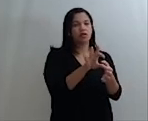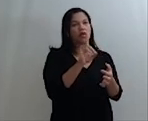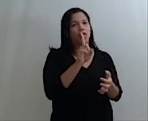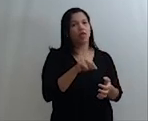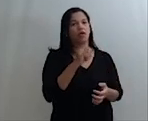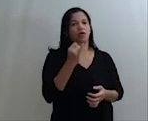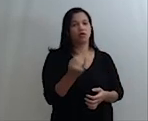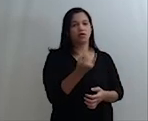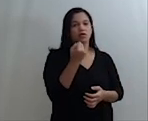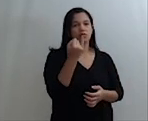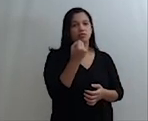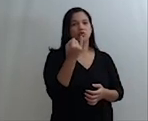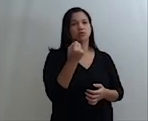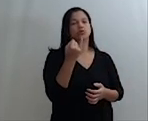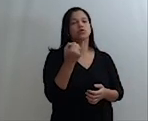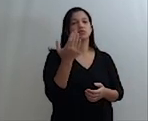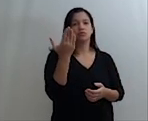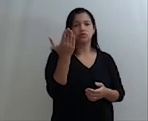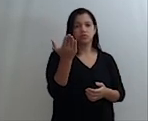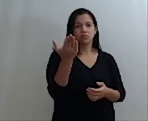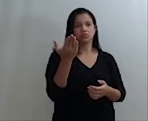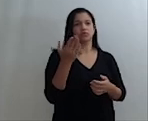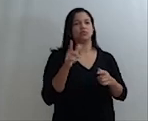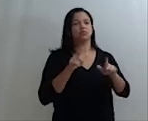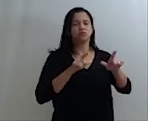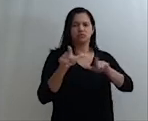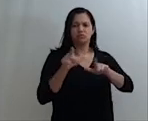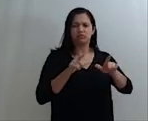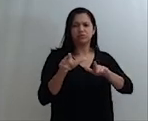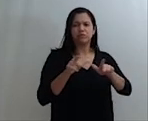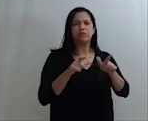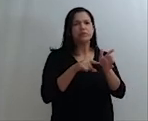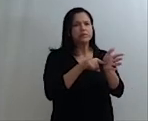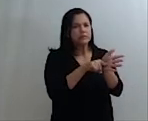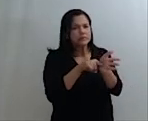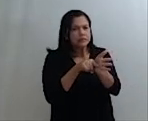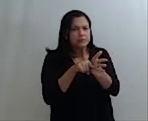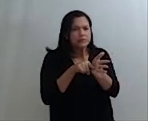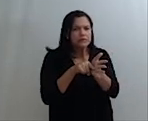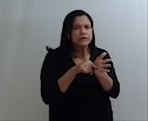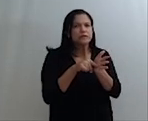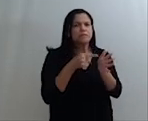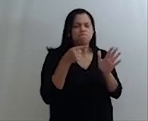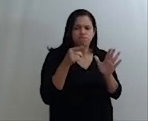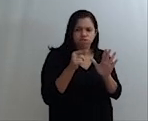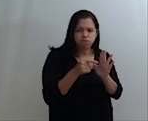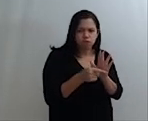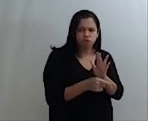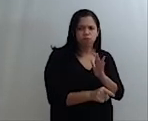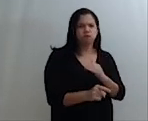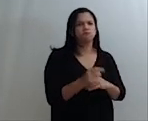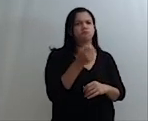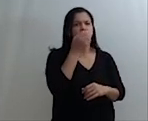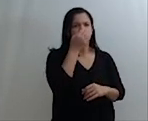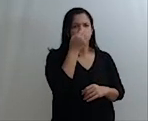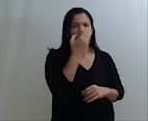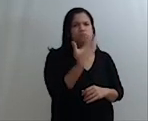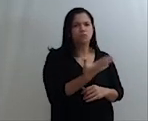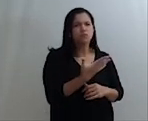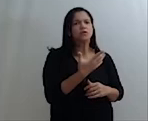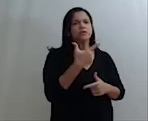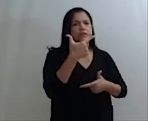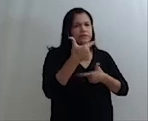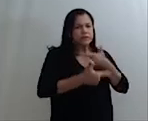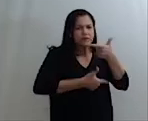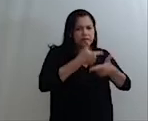do seu trabalho feito tão tão meticuloso tão realmente com grande tempo não é com